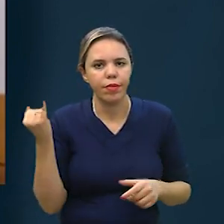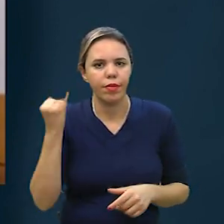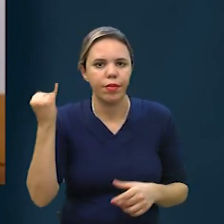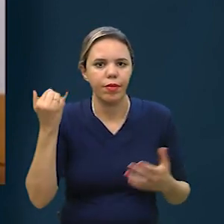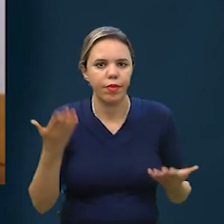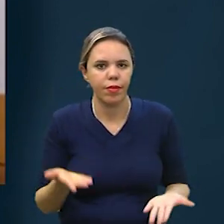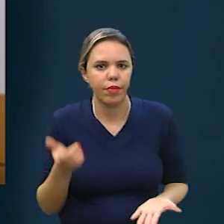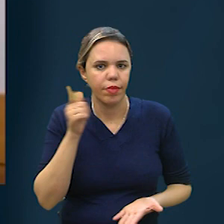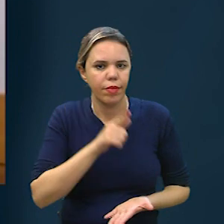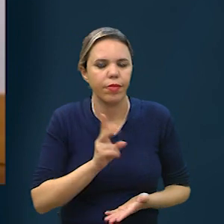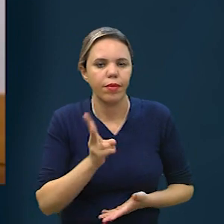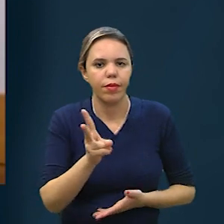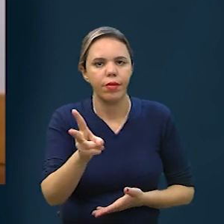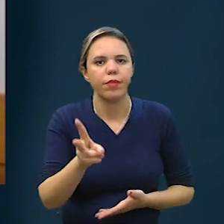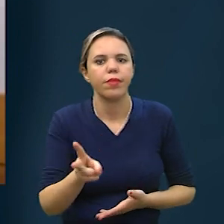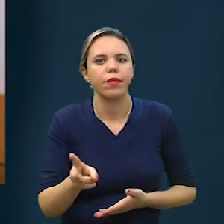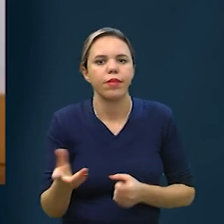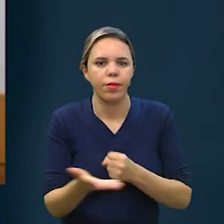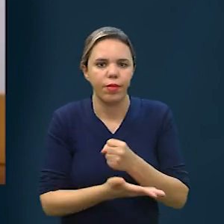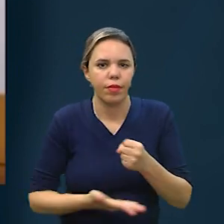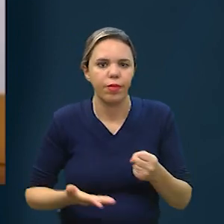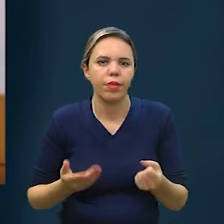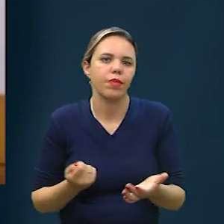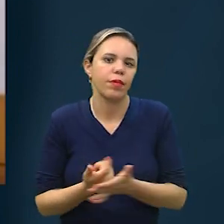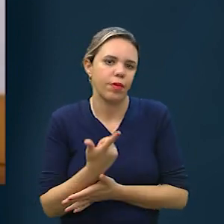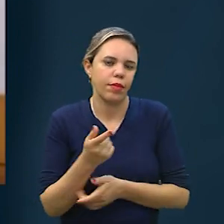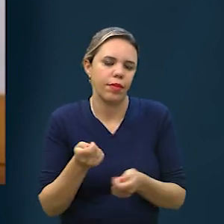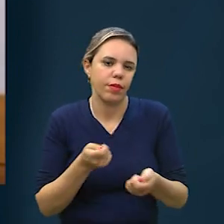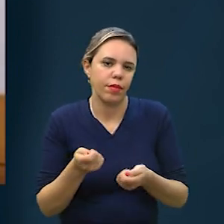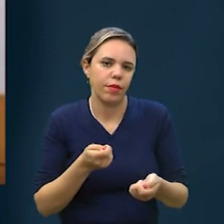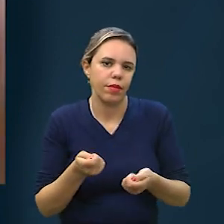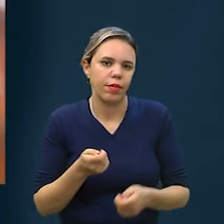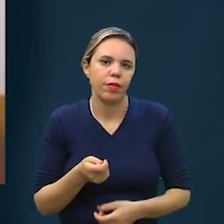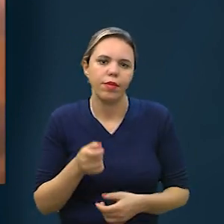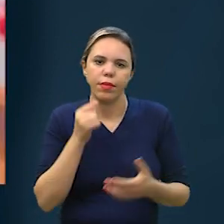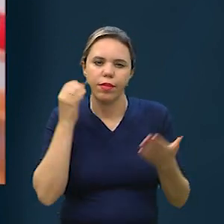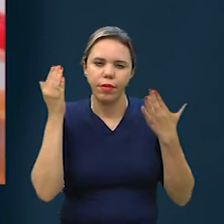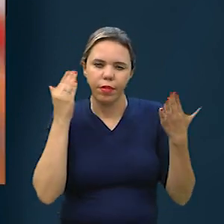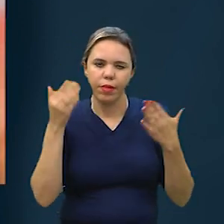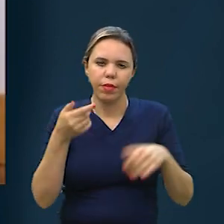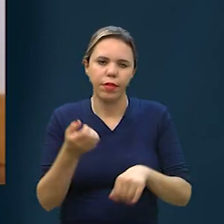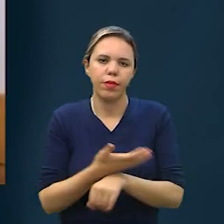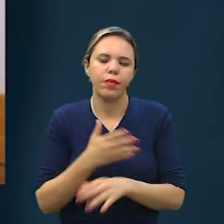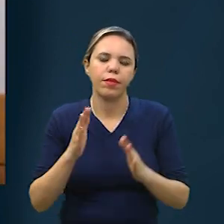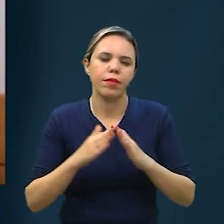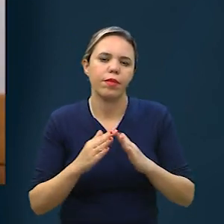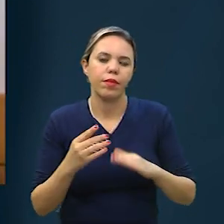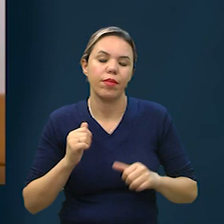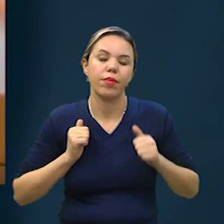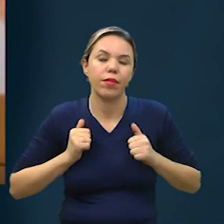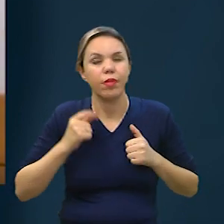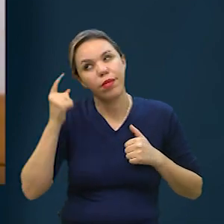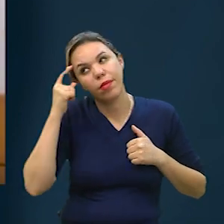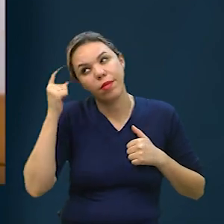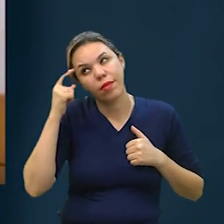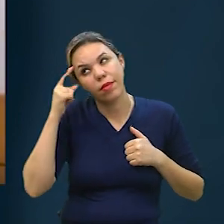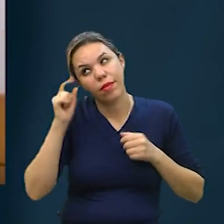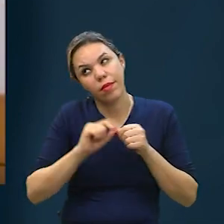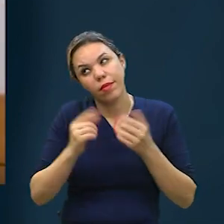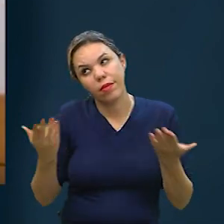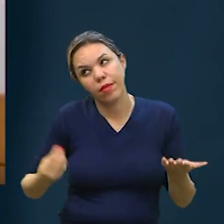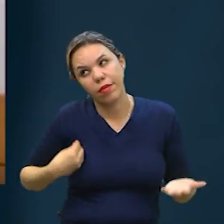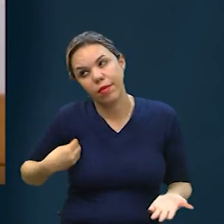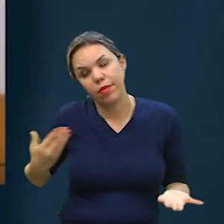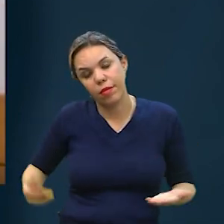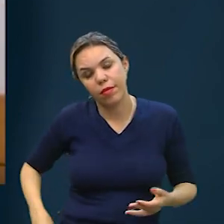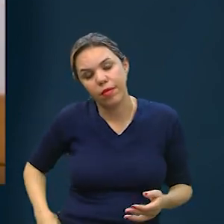mais importante, conseguimos manter pelo menos o básico, e tem toda aquela questão psicológica de você ficar em casa parado pensando o que eu vou